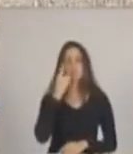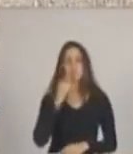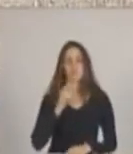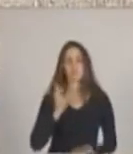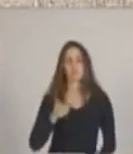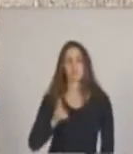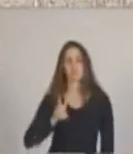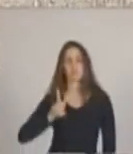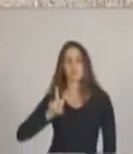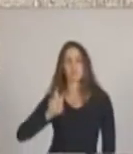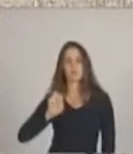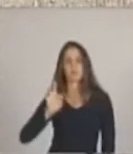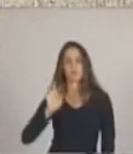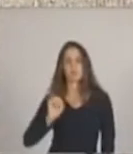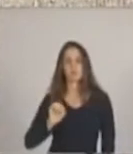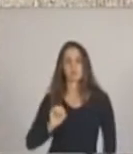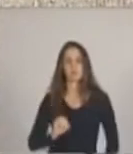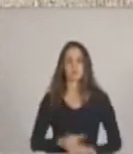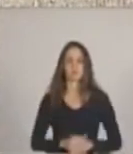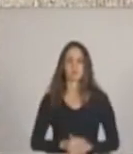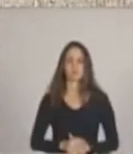do veto.